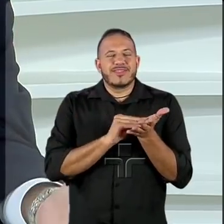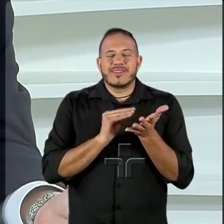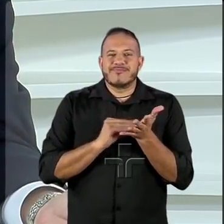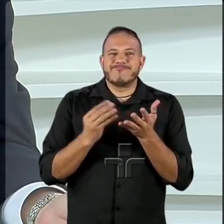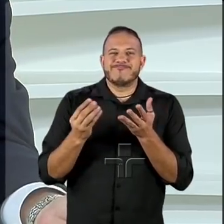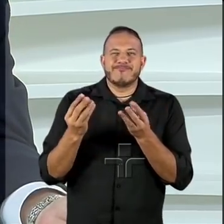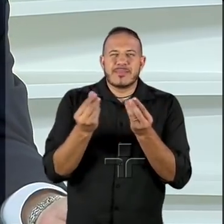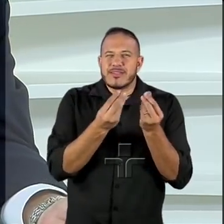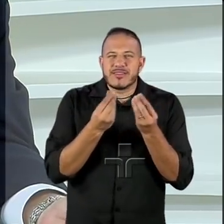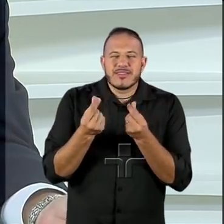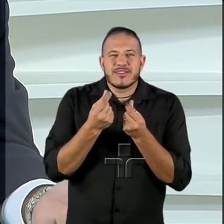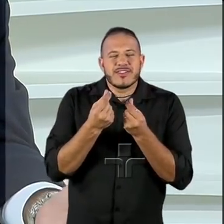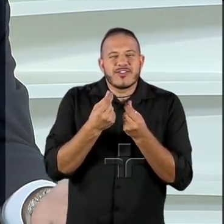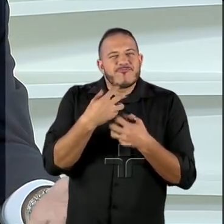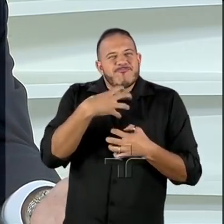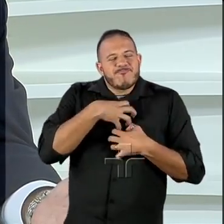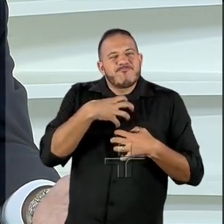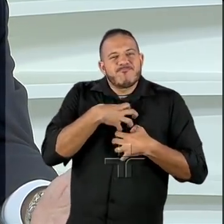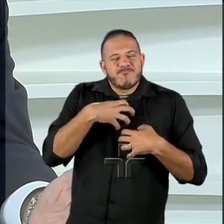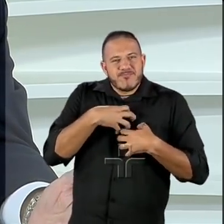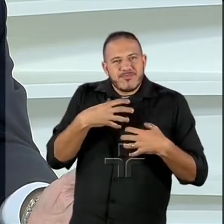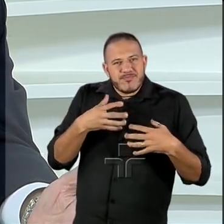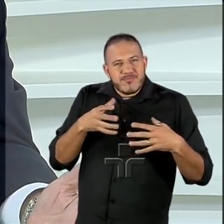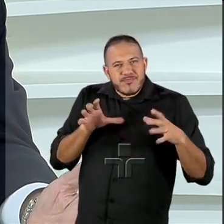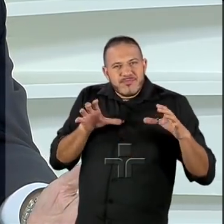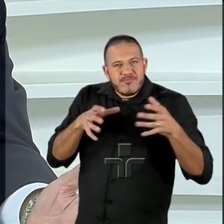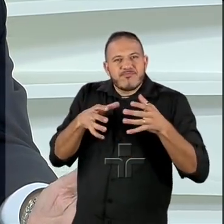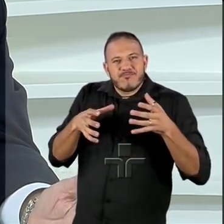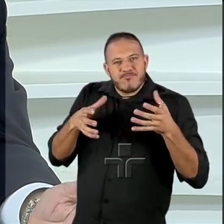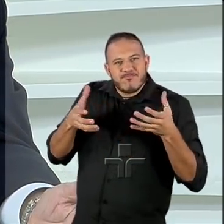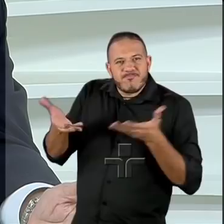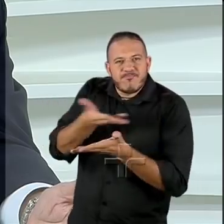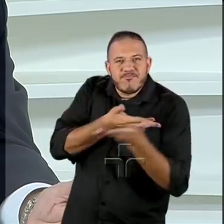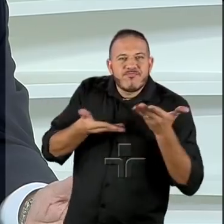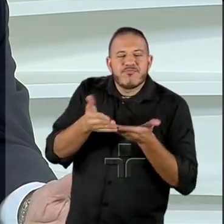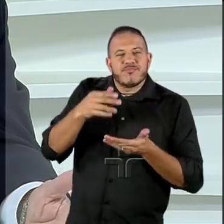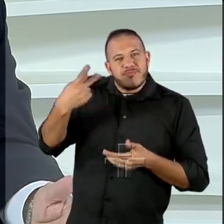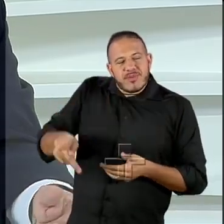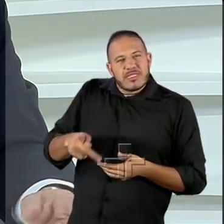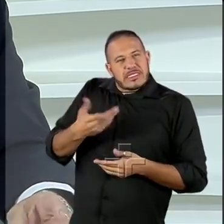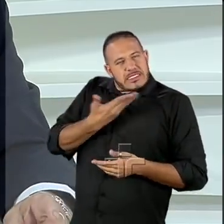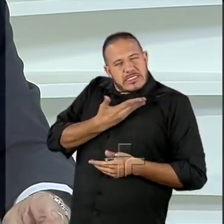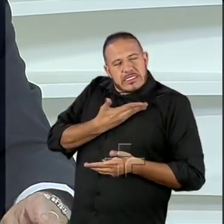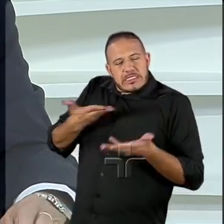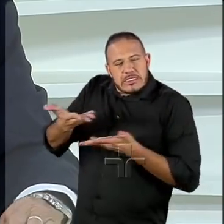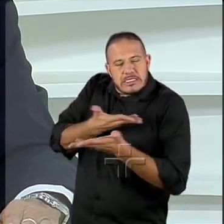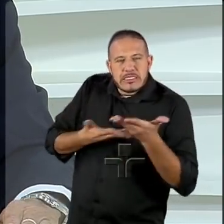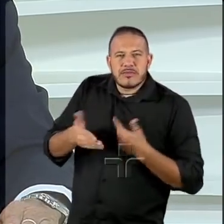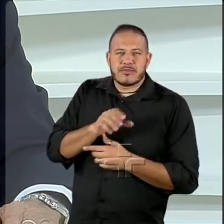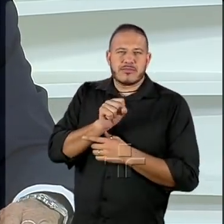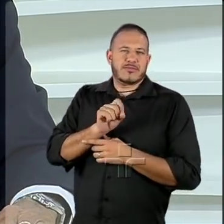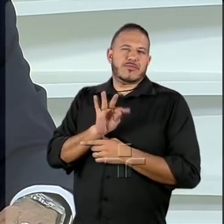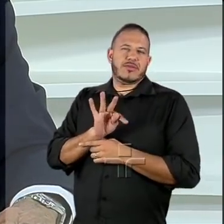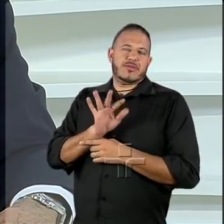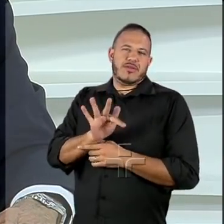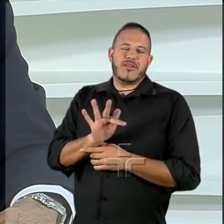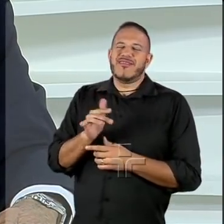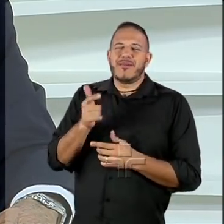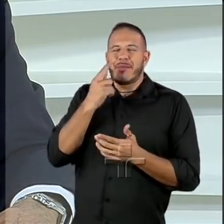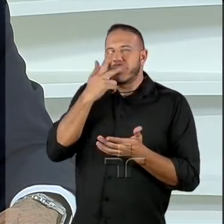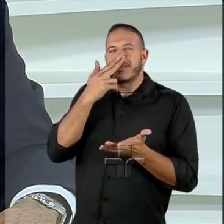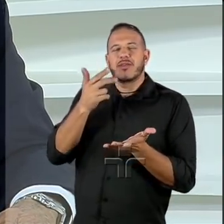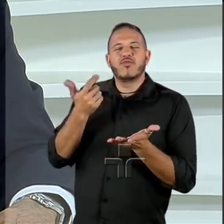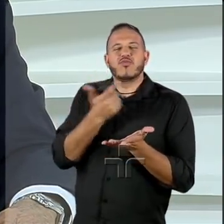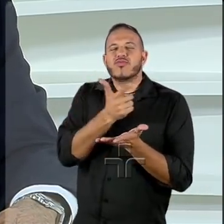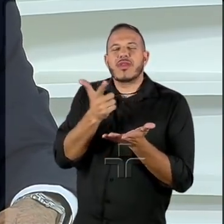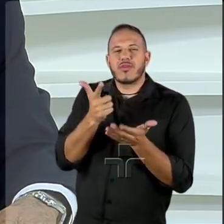esse espírito de colegialidade do Supremo, não é? Não há um respeito